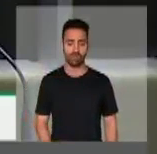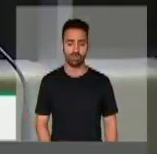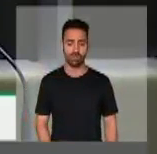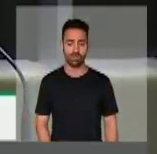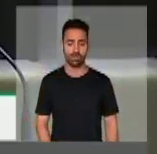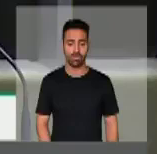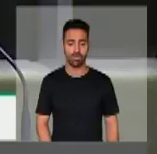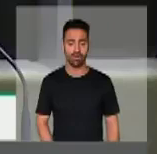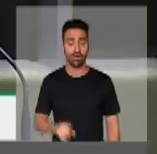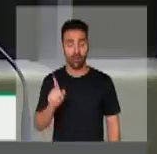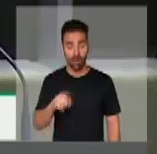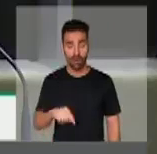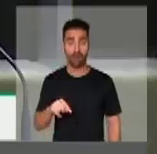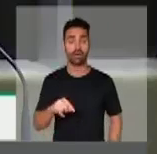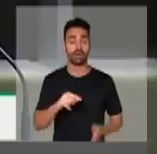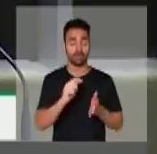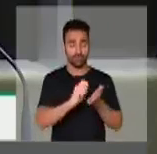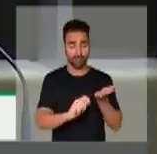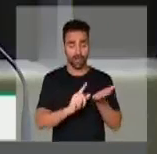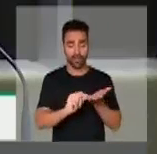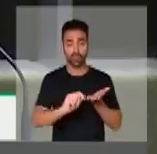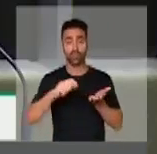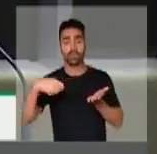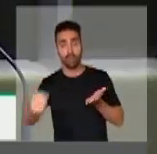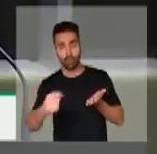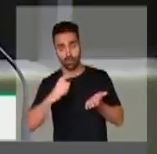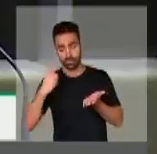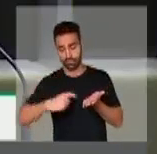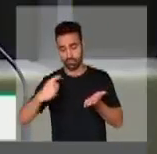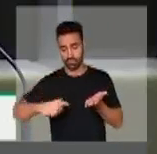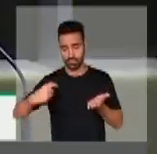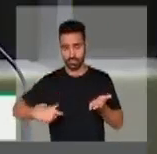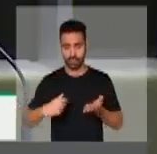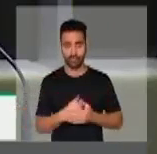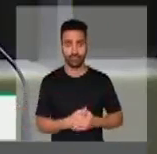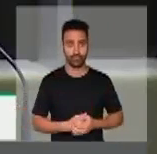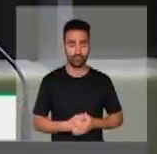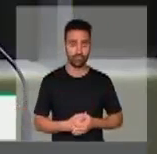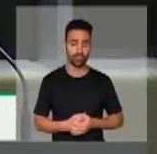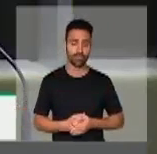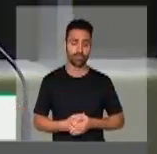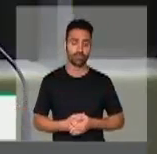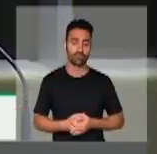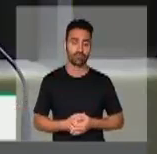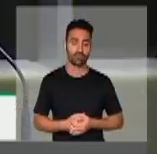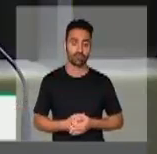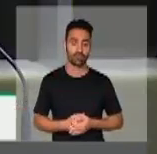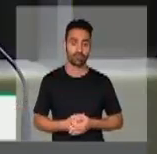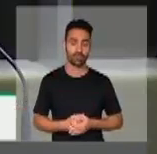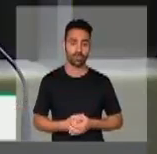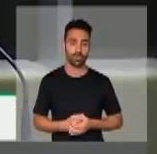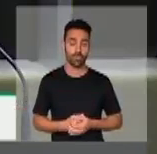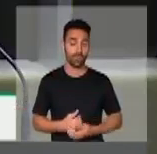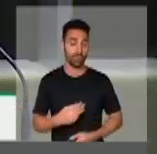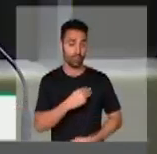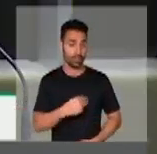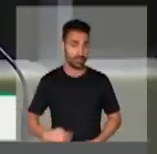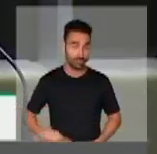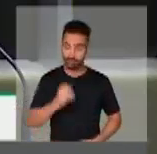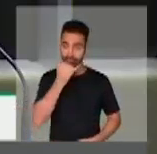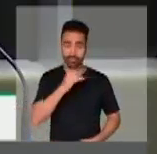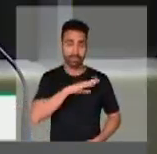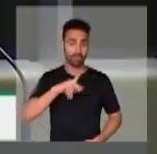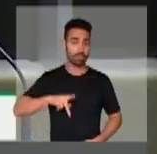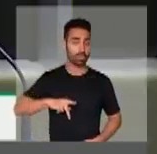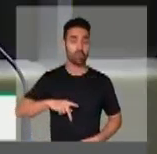são as notas que vêm após o artigo. E eu quero concluir com isso. Rotatividade. O Ministério